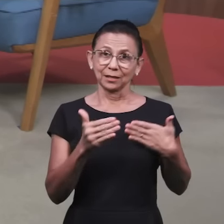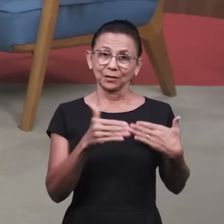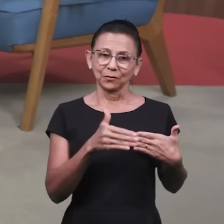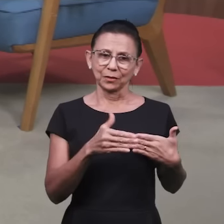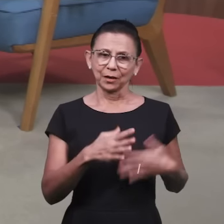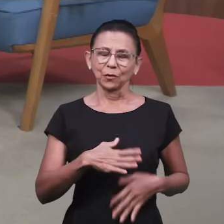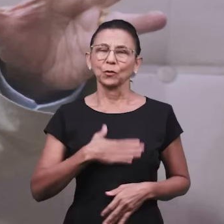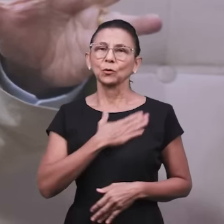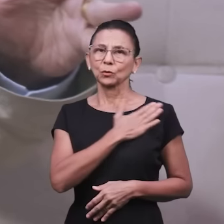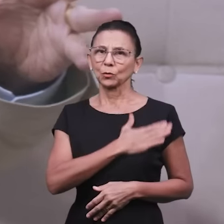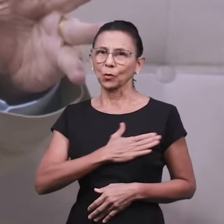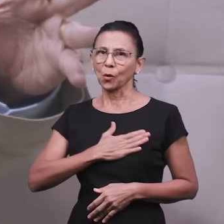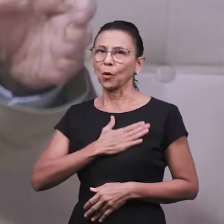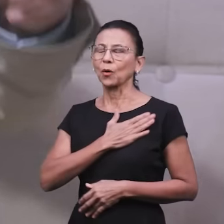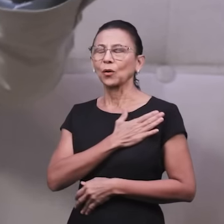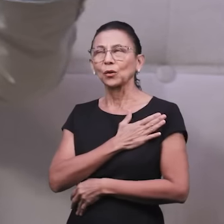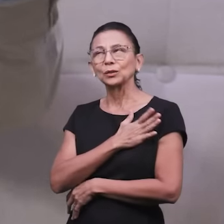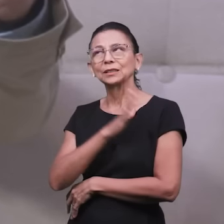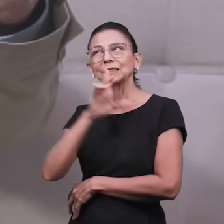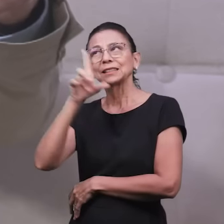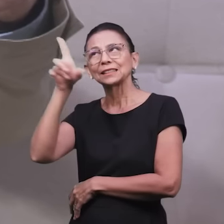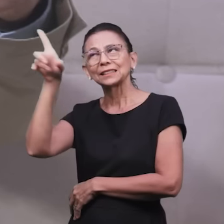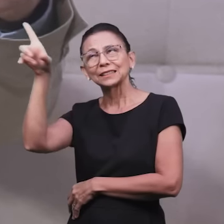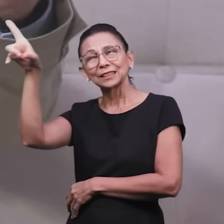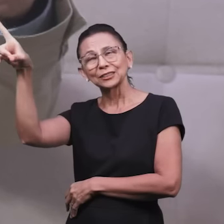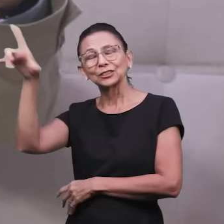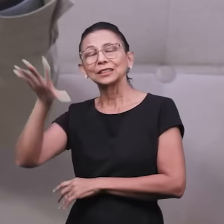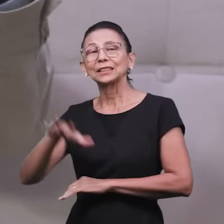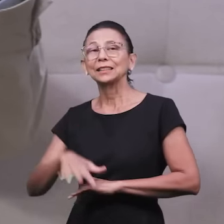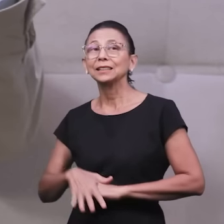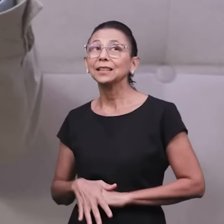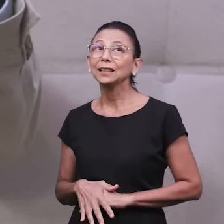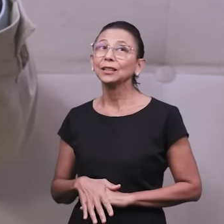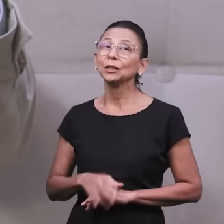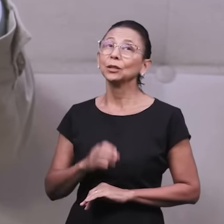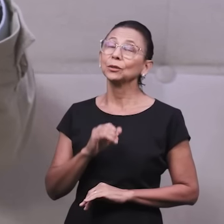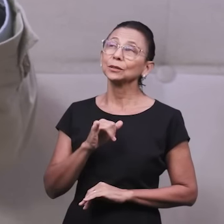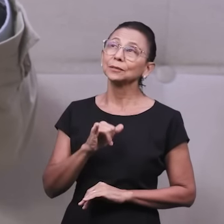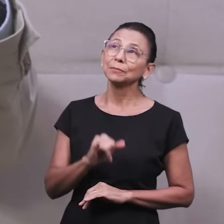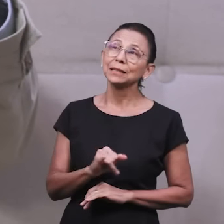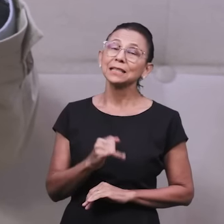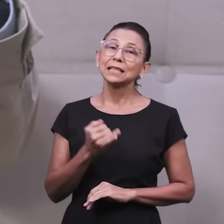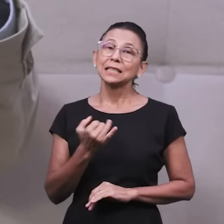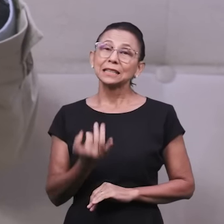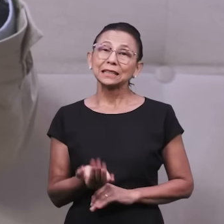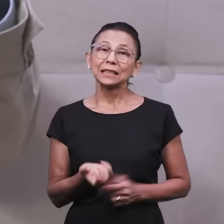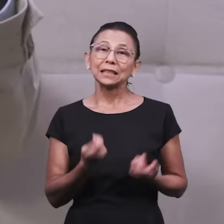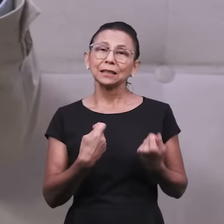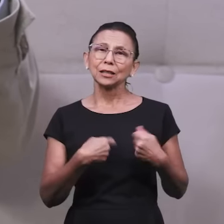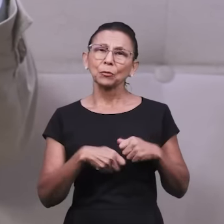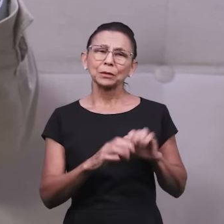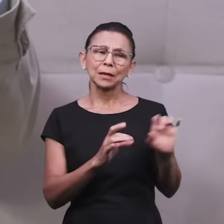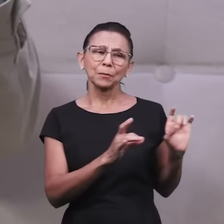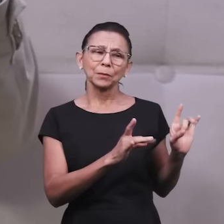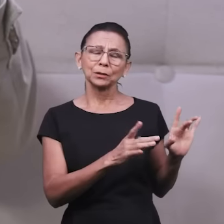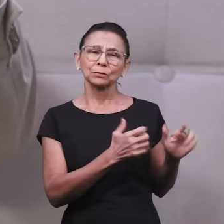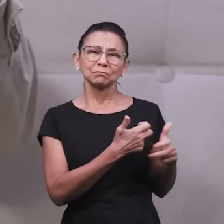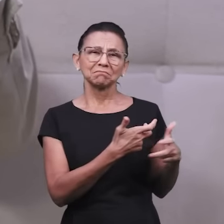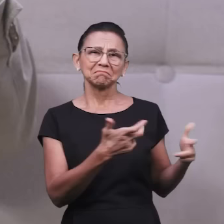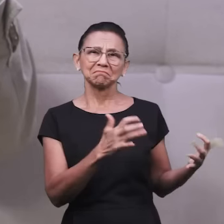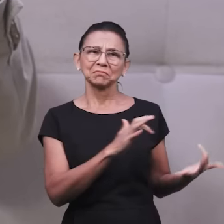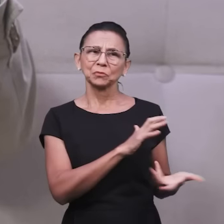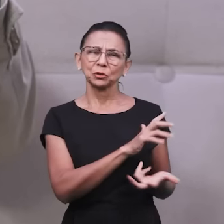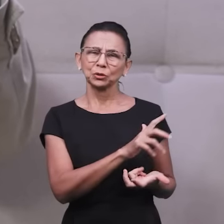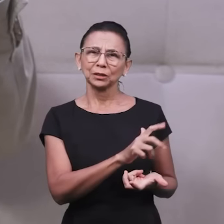desde que esse Deus se encaixe nos planos dela. A partir do momento